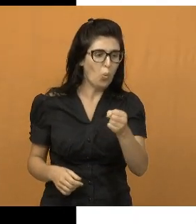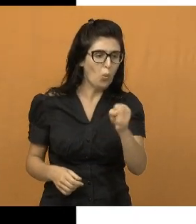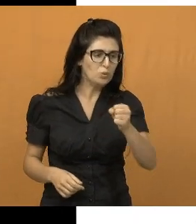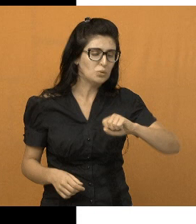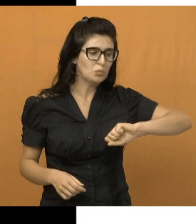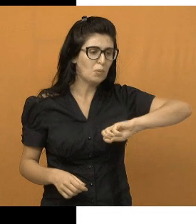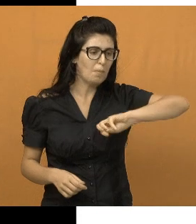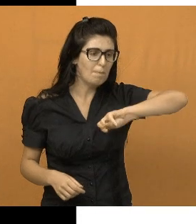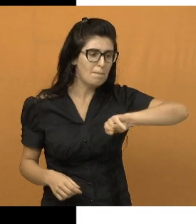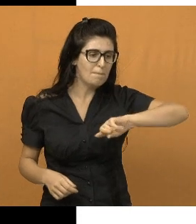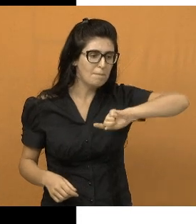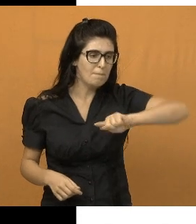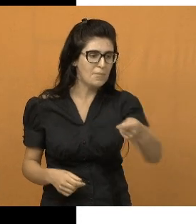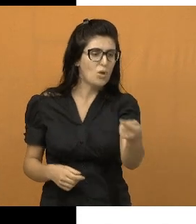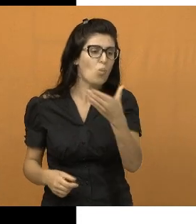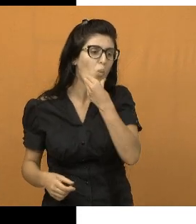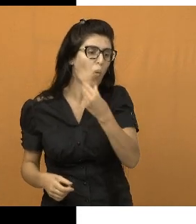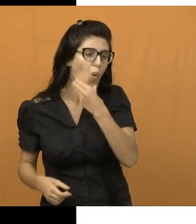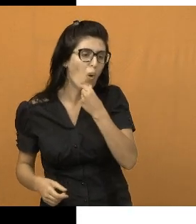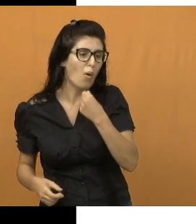108.826 homens,